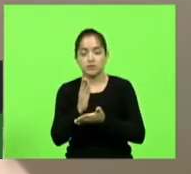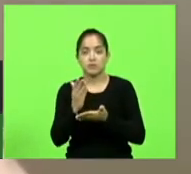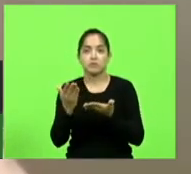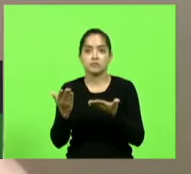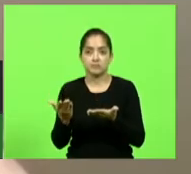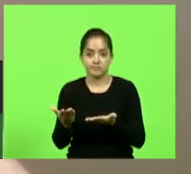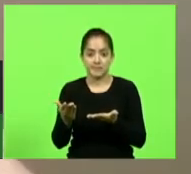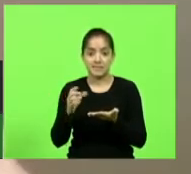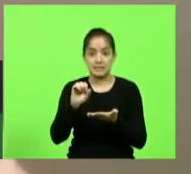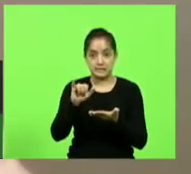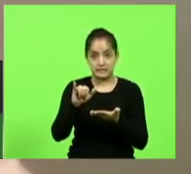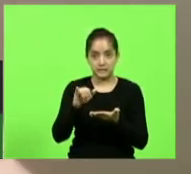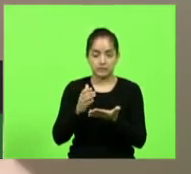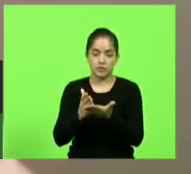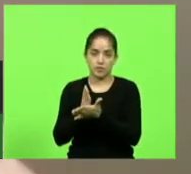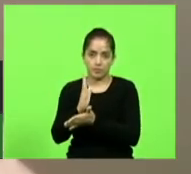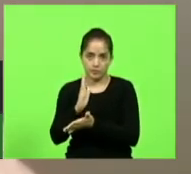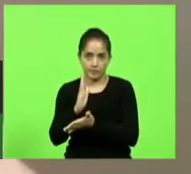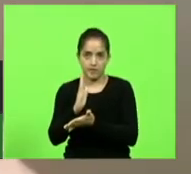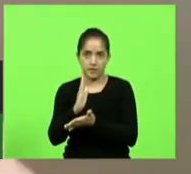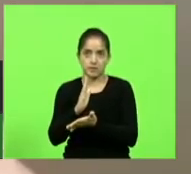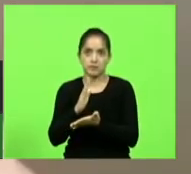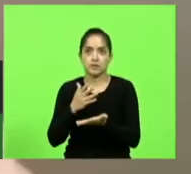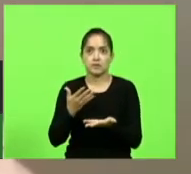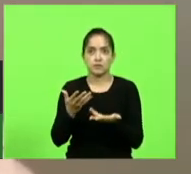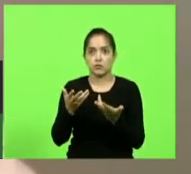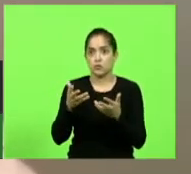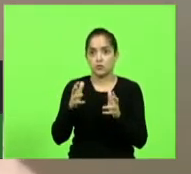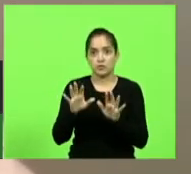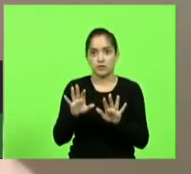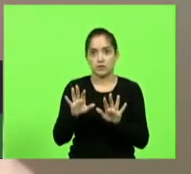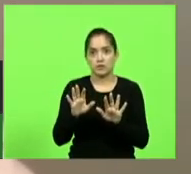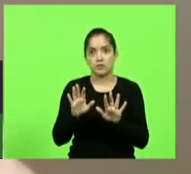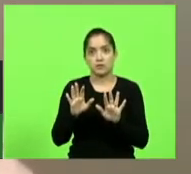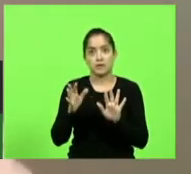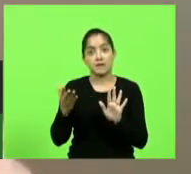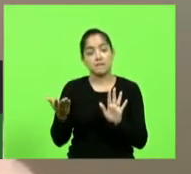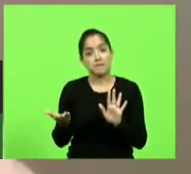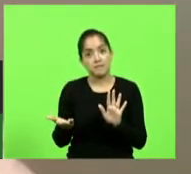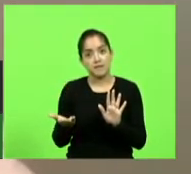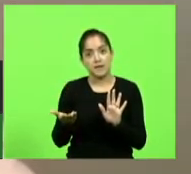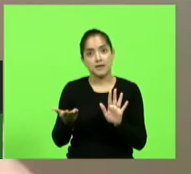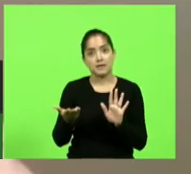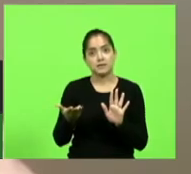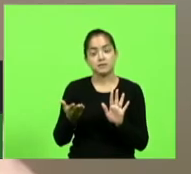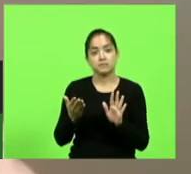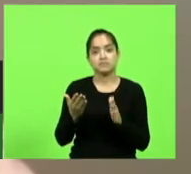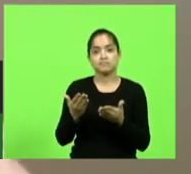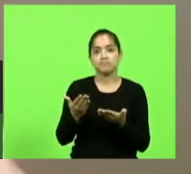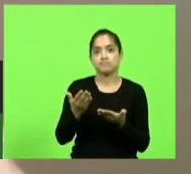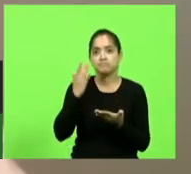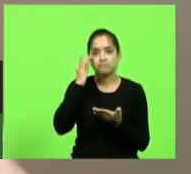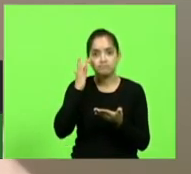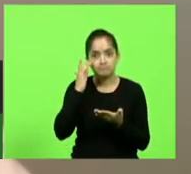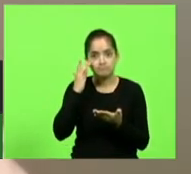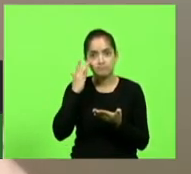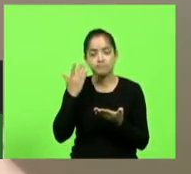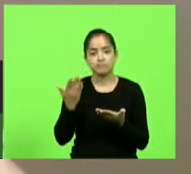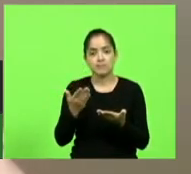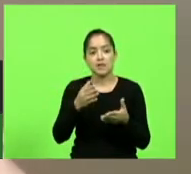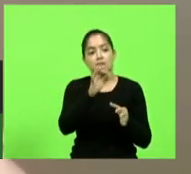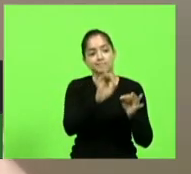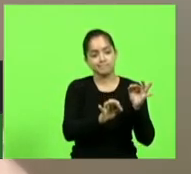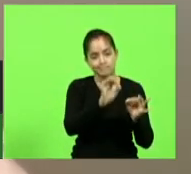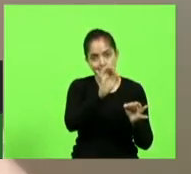esse projeto será, eu não quero aqui fazer futurologia, mas é pela probabilidade dos fatos, esse projeto será judicializado e